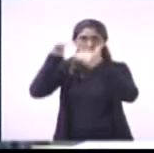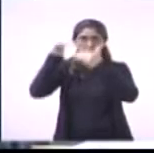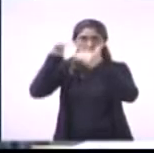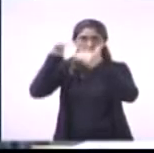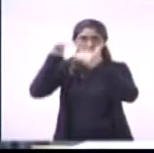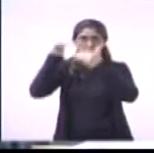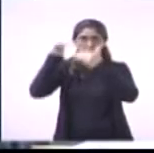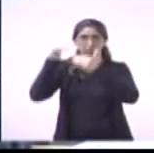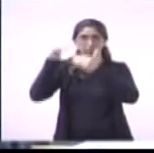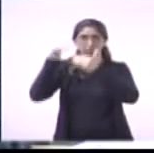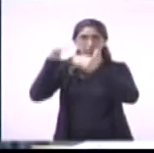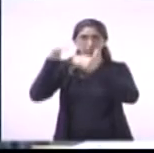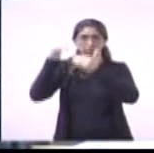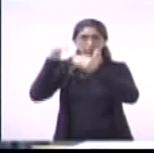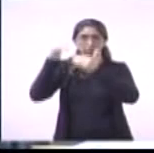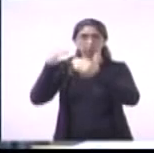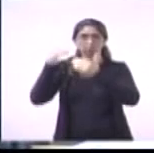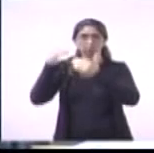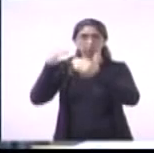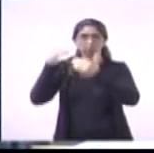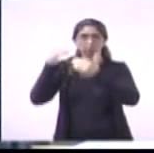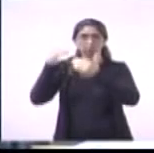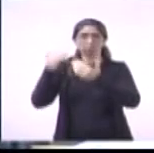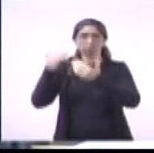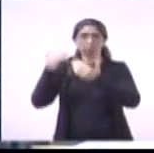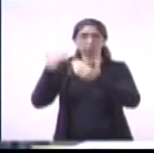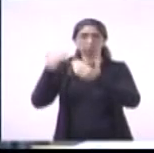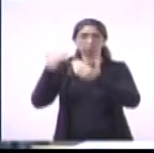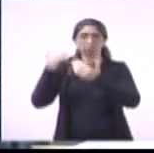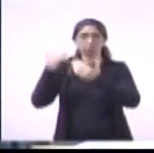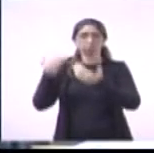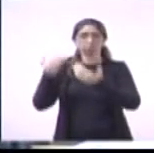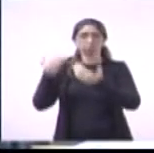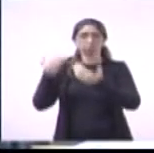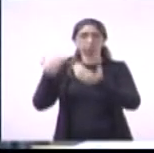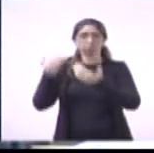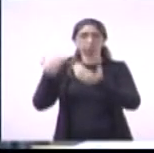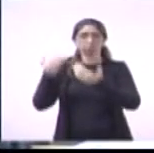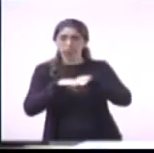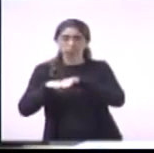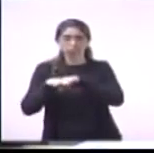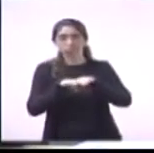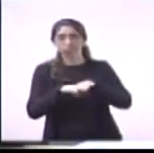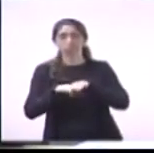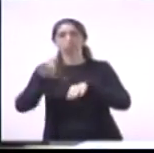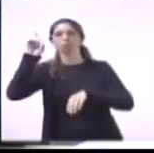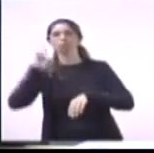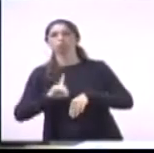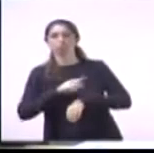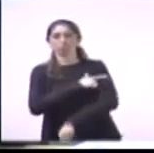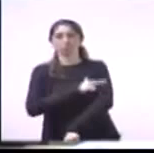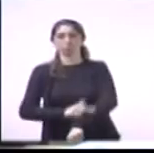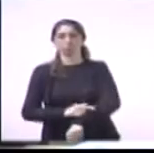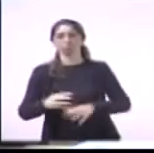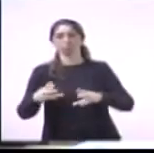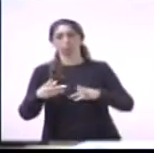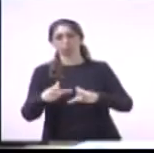educação inclusiva e democrática. O que está constando nos textos é o